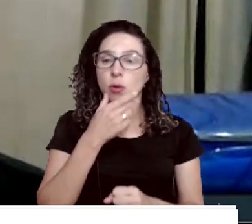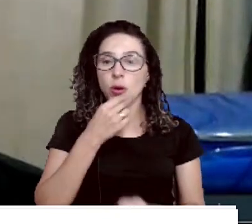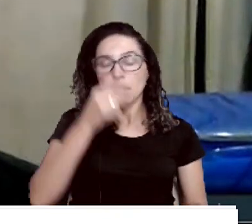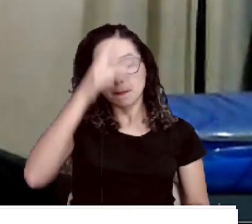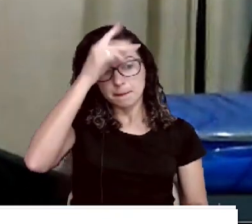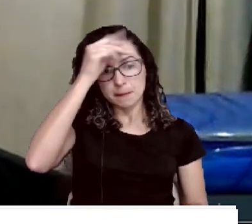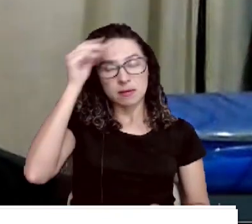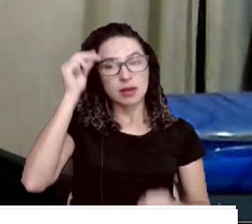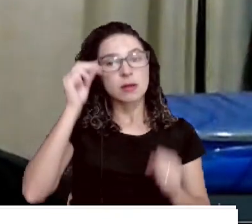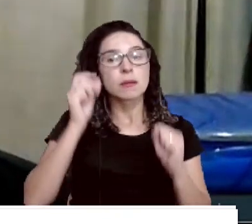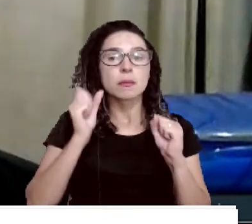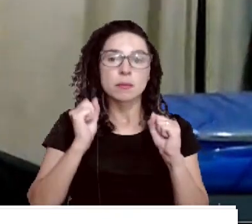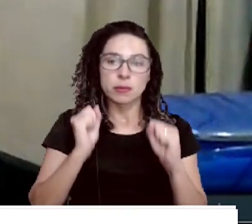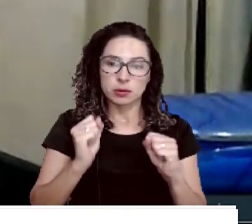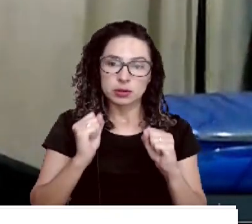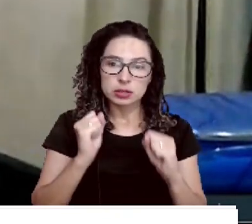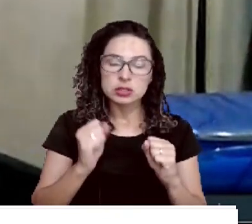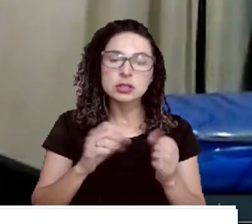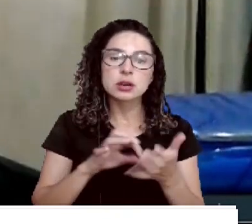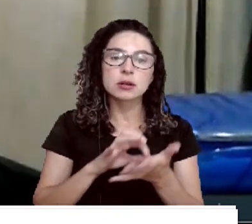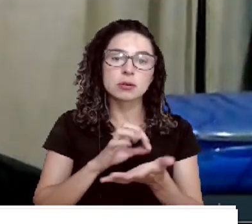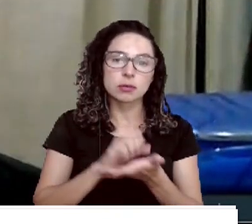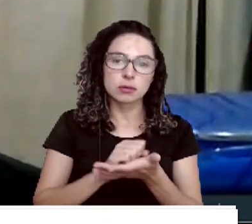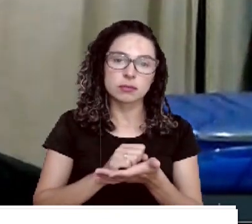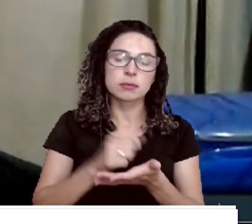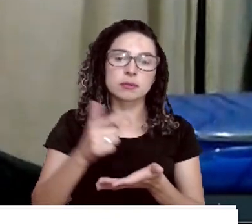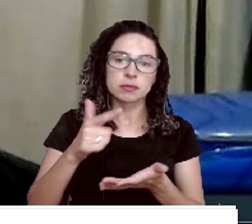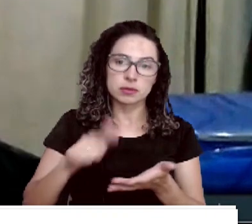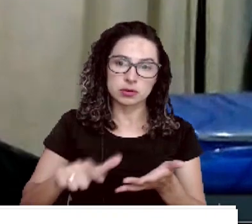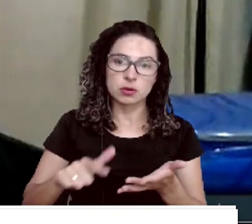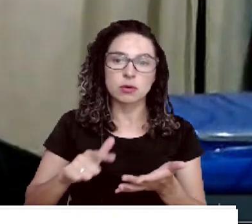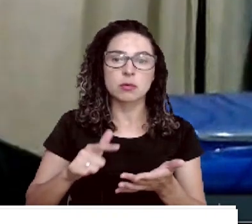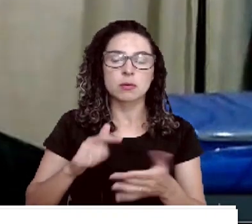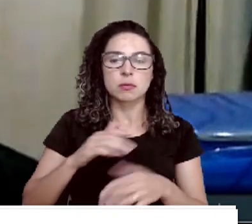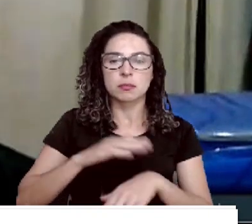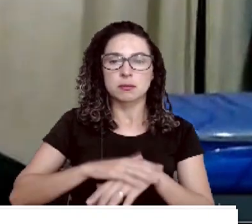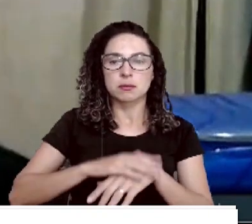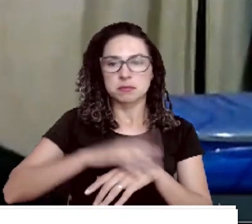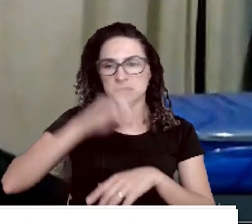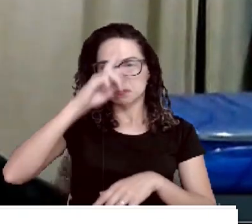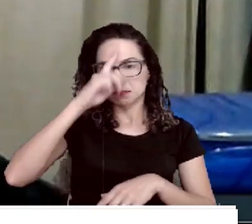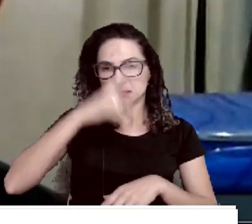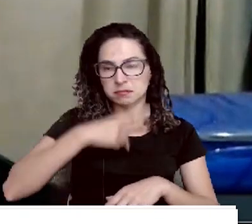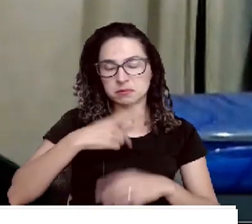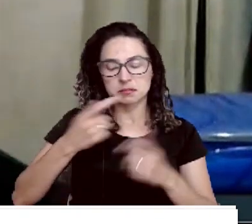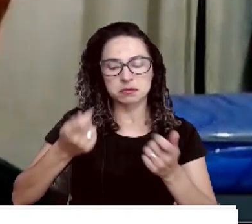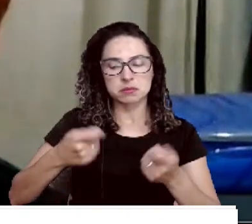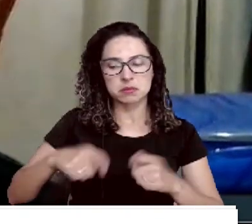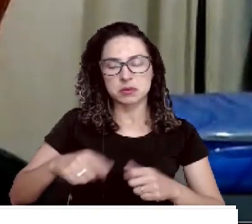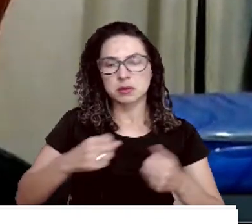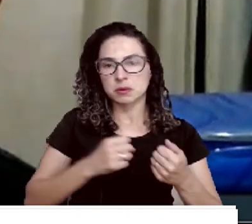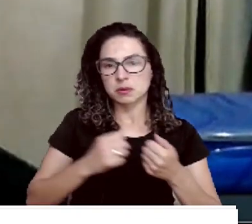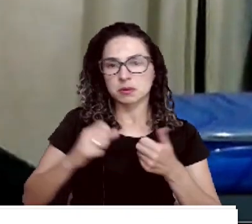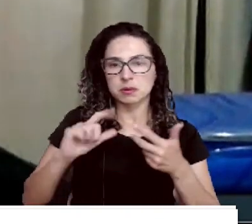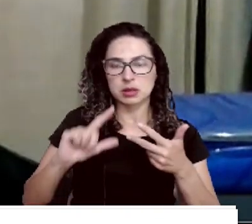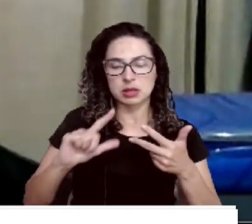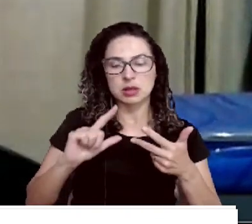né, com autonomia própria, sem passar pelo legislativo. E também foi pensado